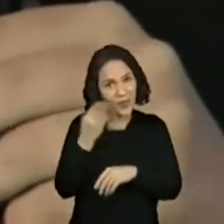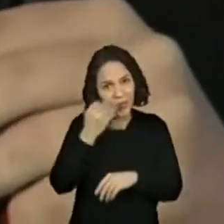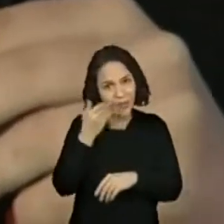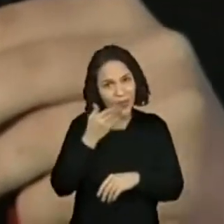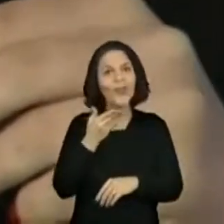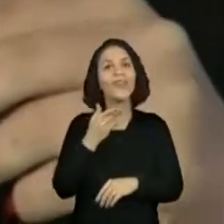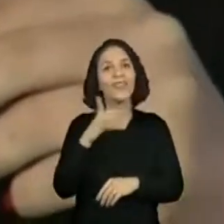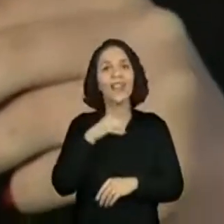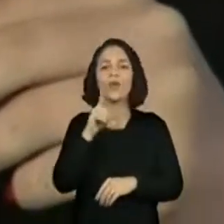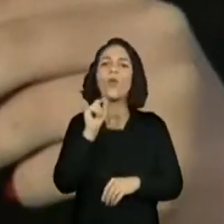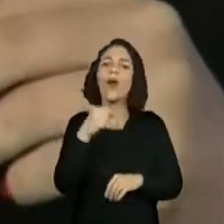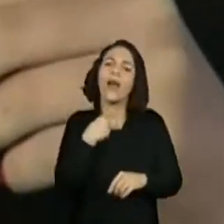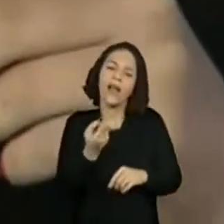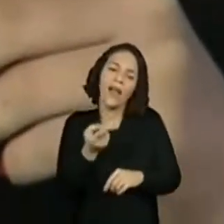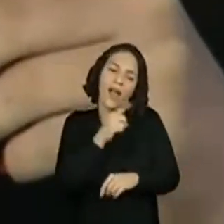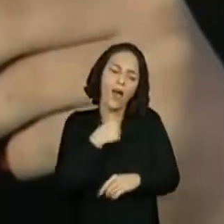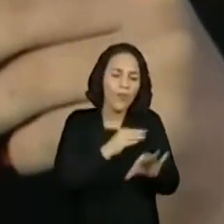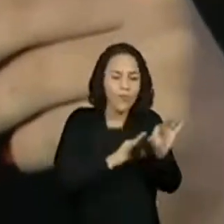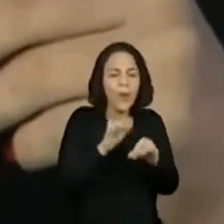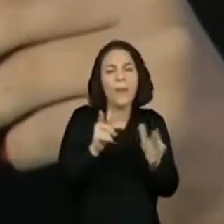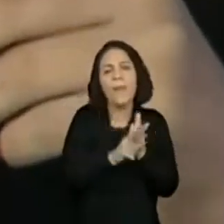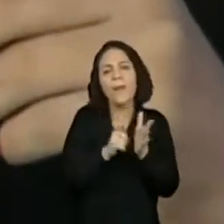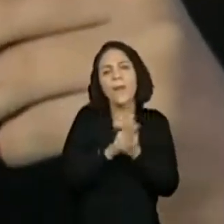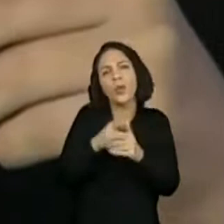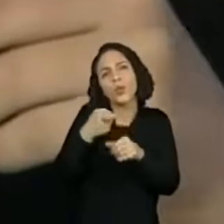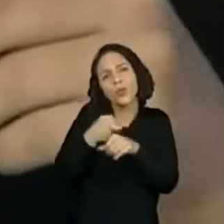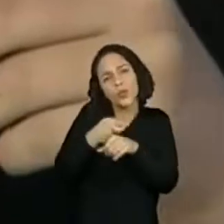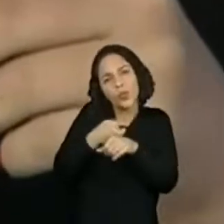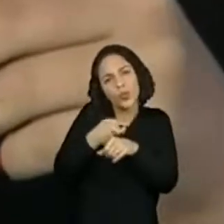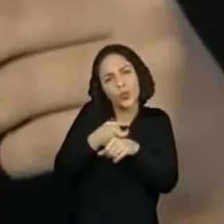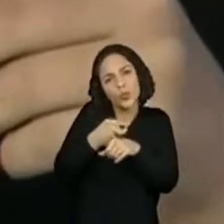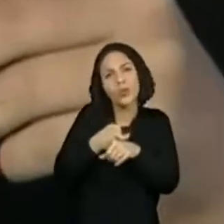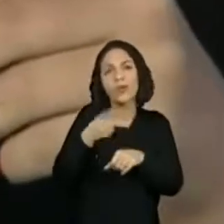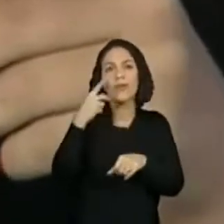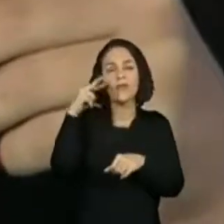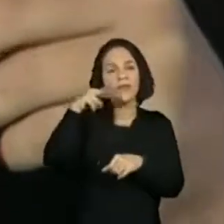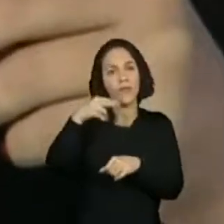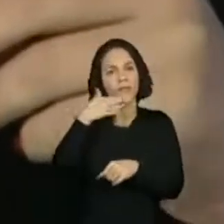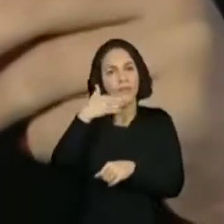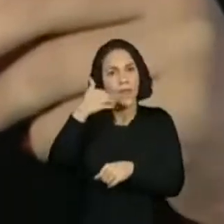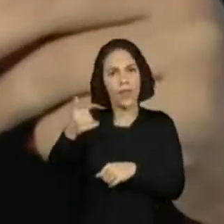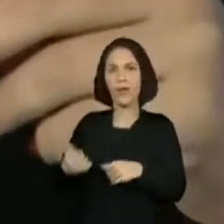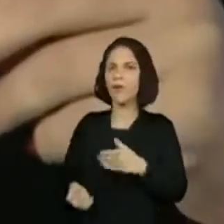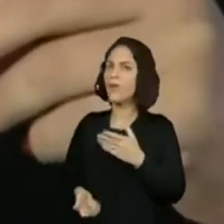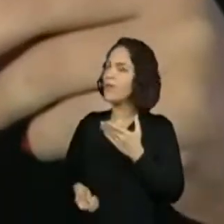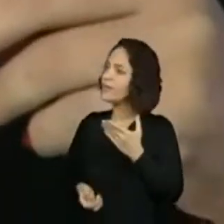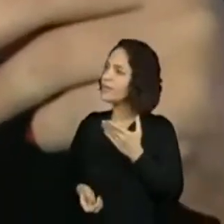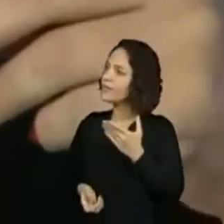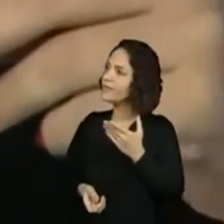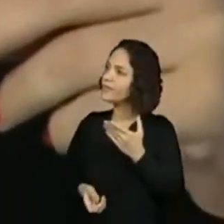um papelzinho mais duro, não é? Sim, e para ficar mais fácil de visualizar aqui, né? Sim, sim.